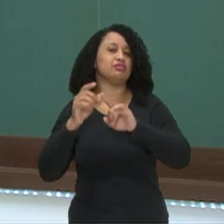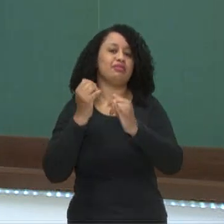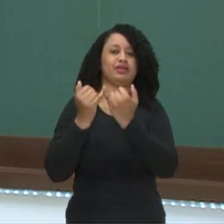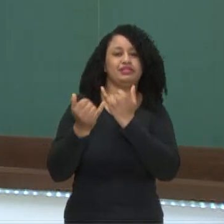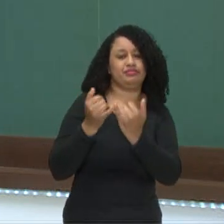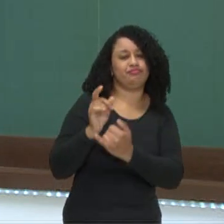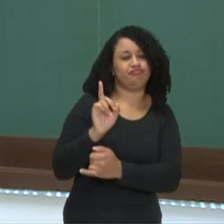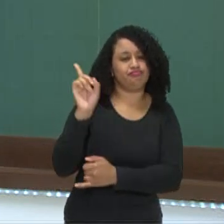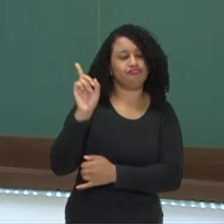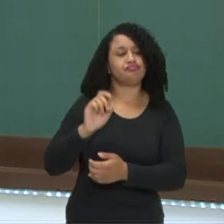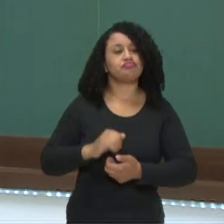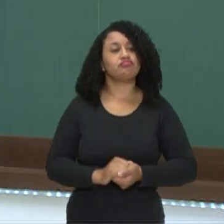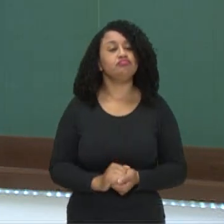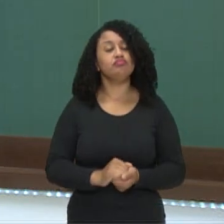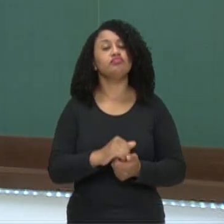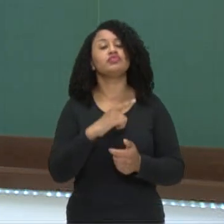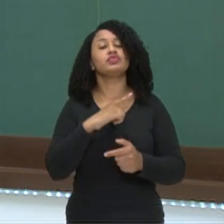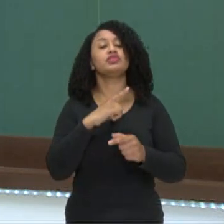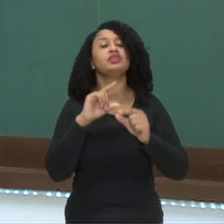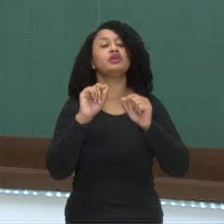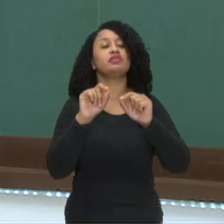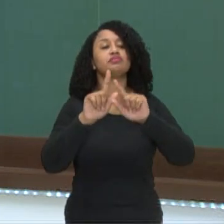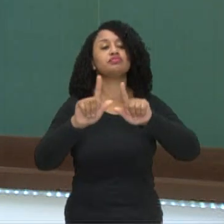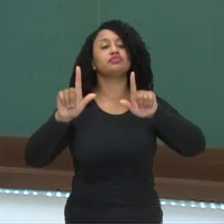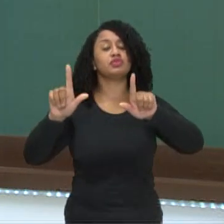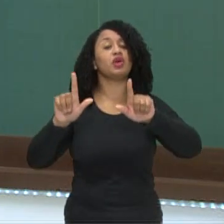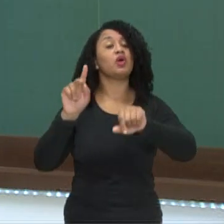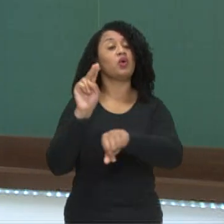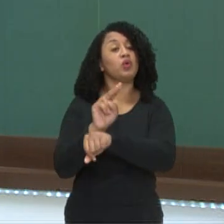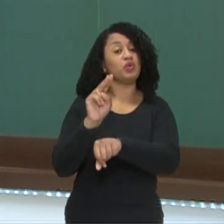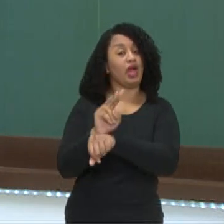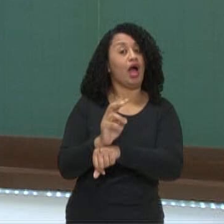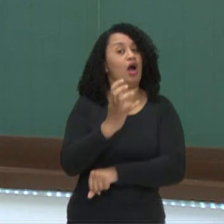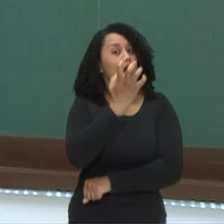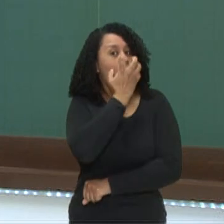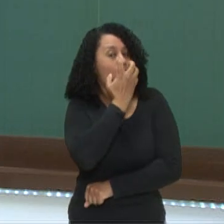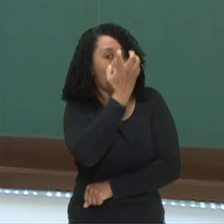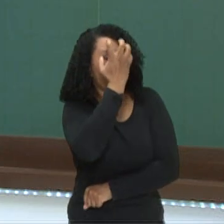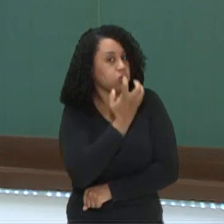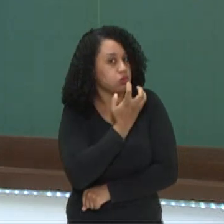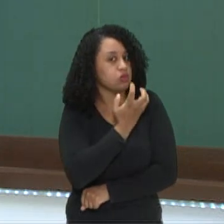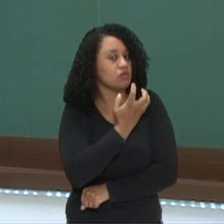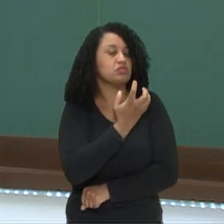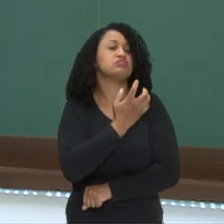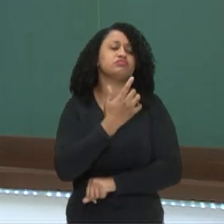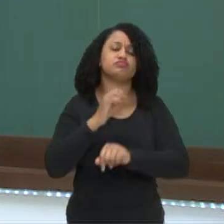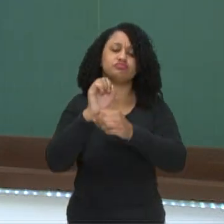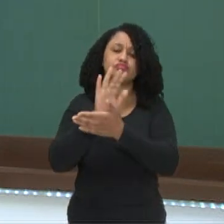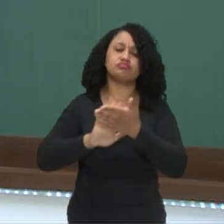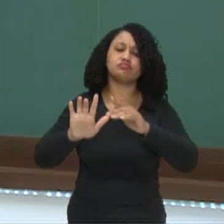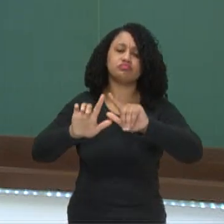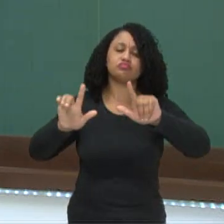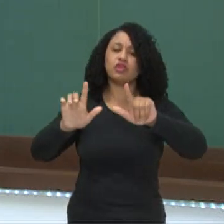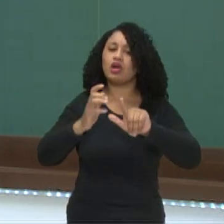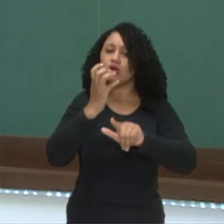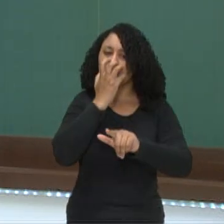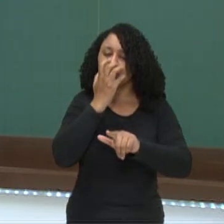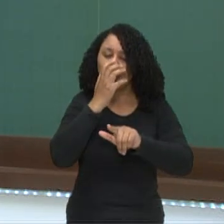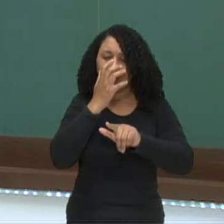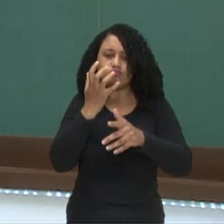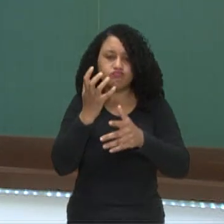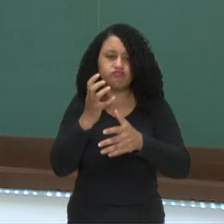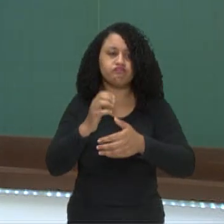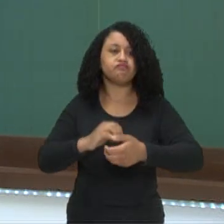essa, onde nós temos a inscrição: cuidado, cão bravo, e a imagem de um cachorro, de um